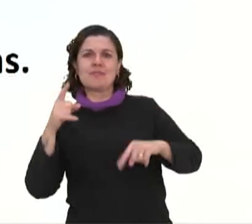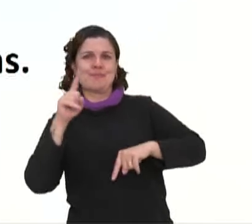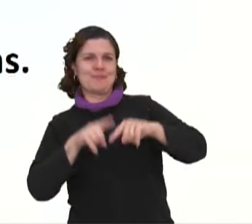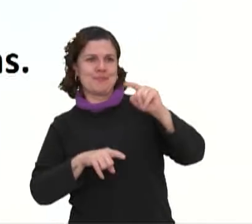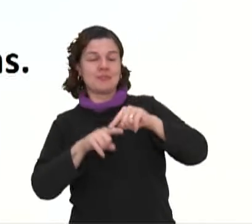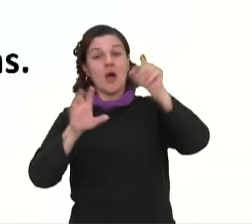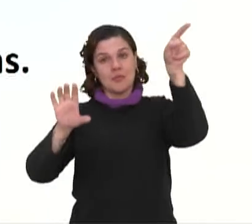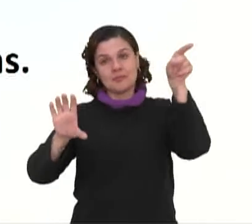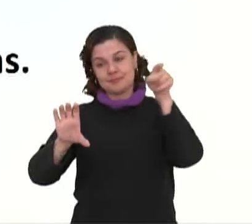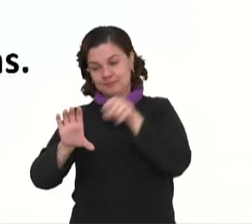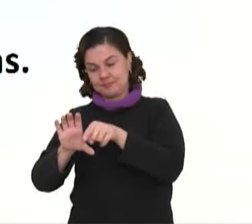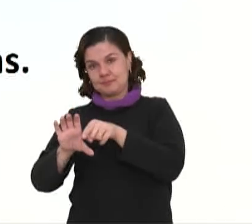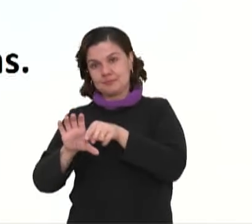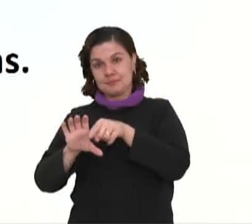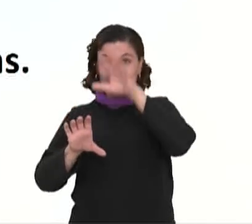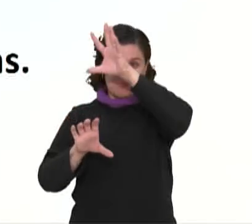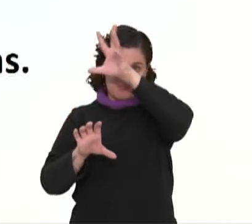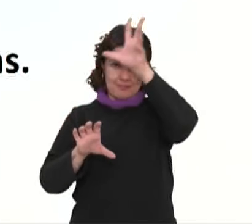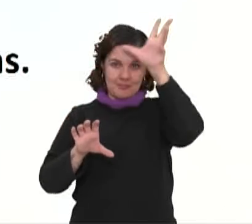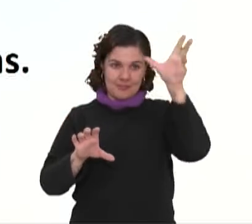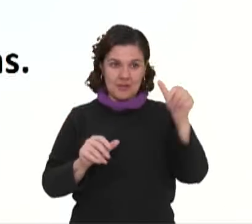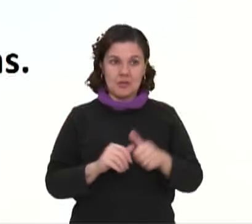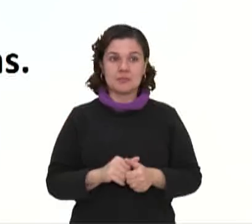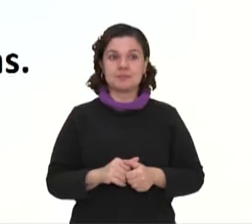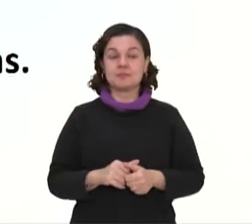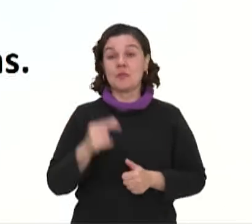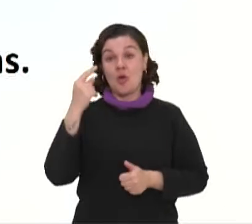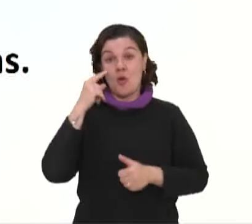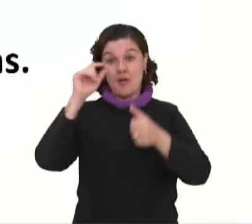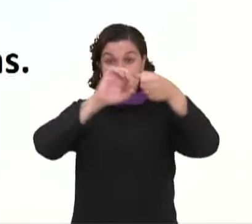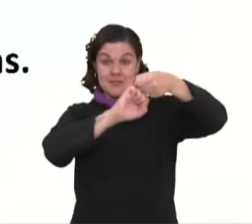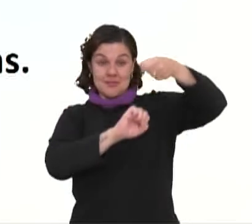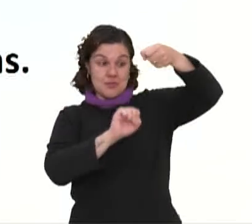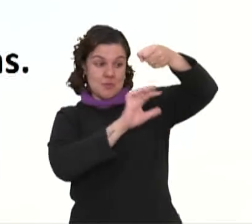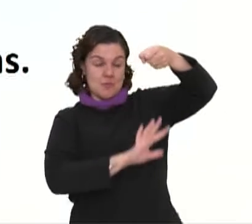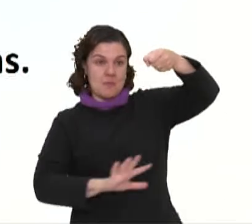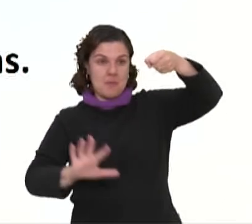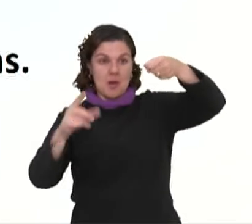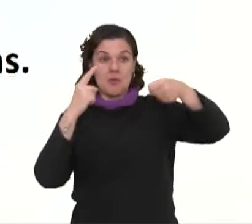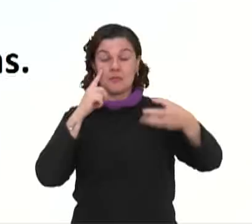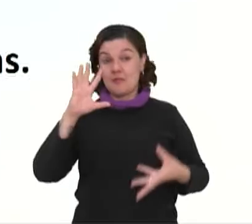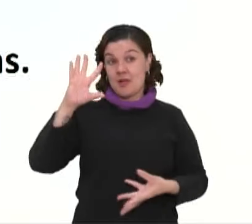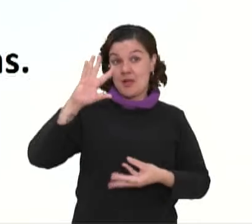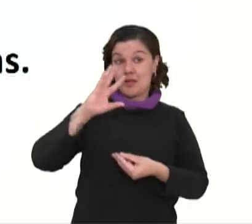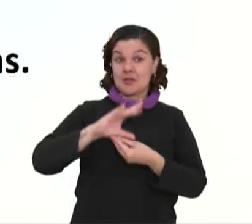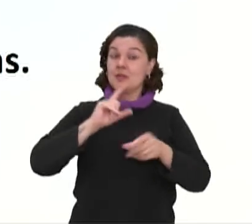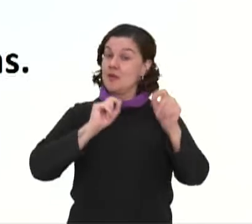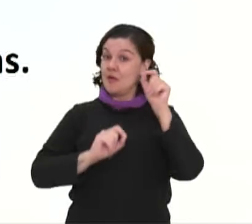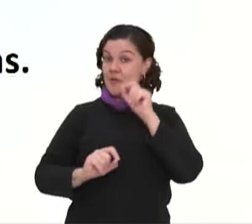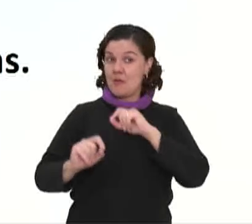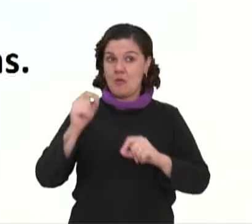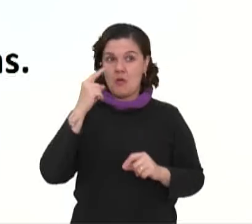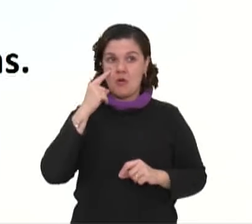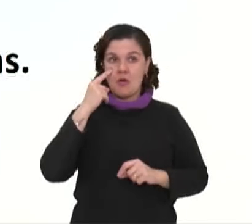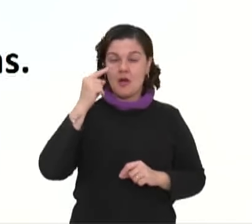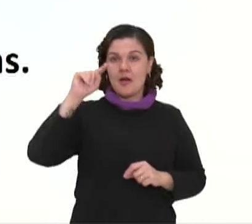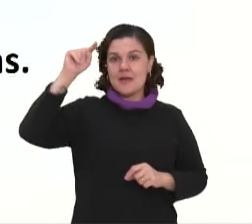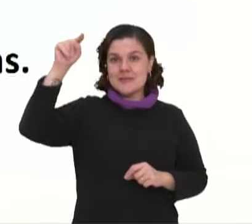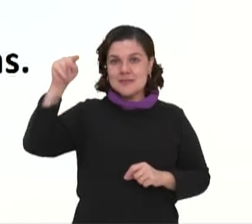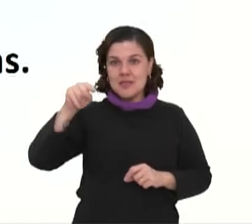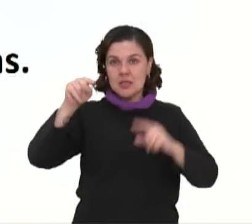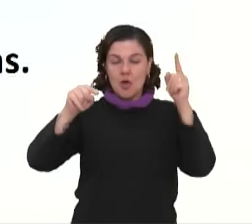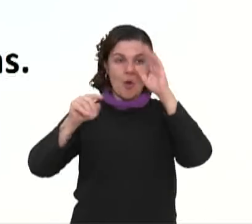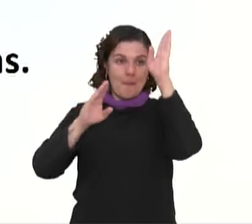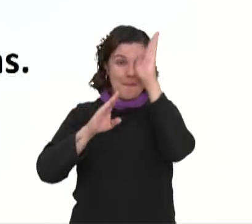também vinham lá da Amazônia. Esse mapa aqui, então, que você está vendo, ele te ajuda a entender um pouco isso. Repara que o